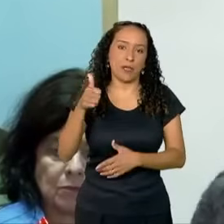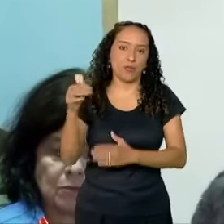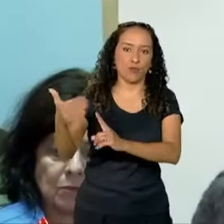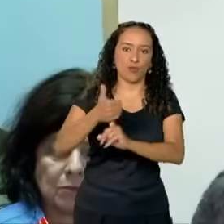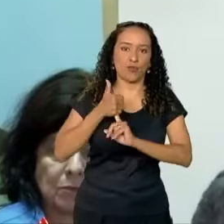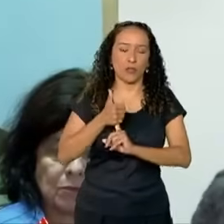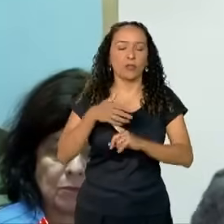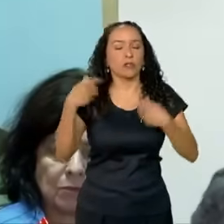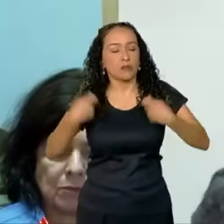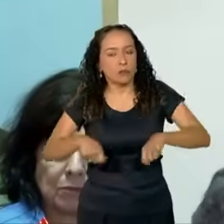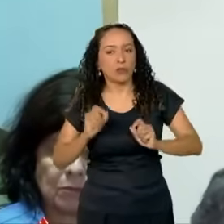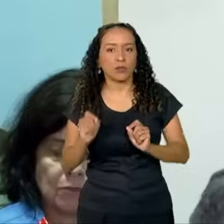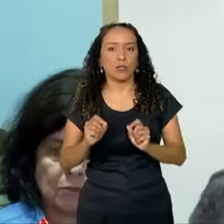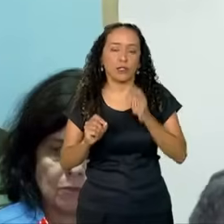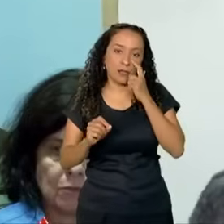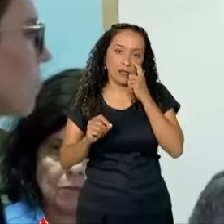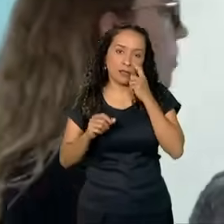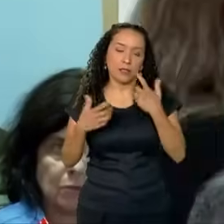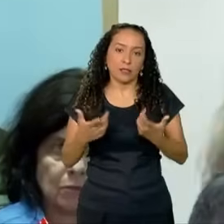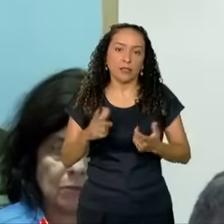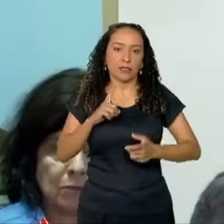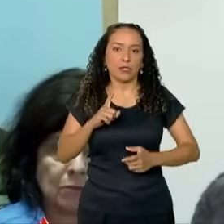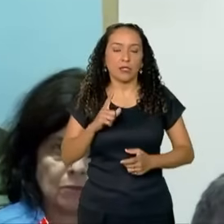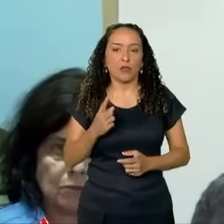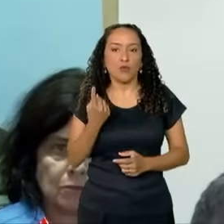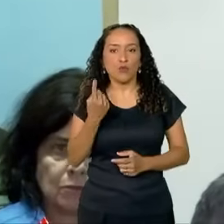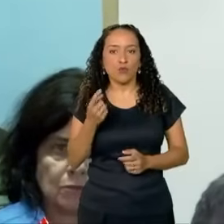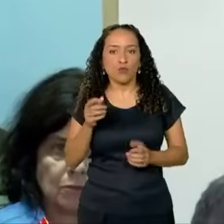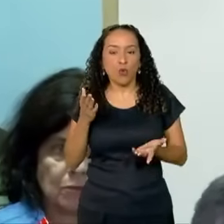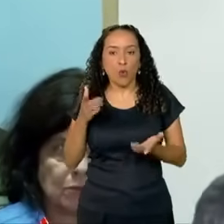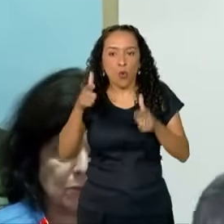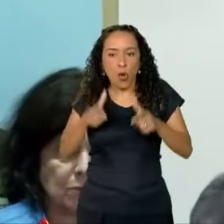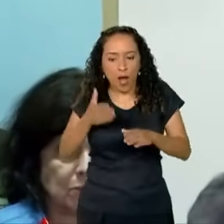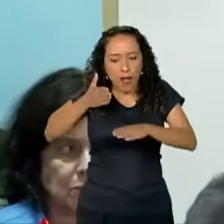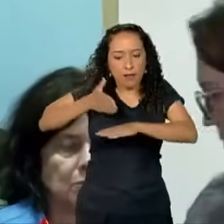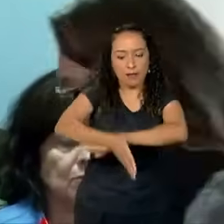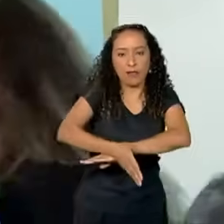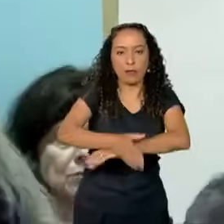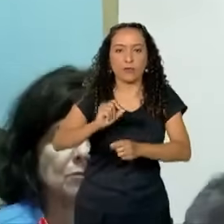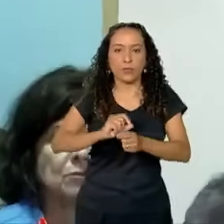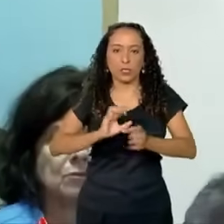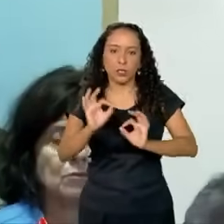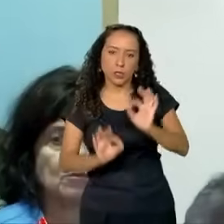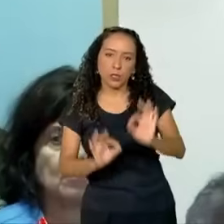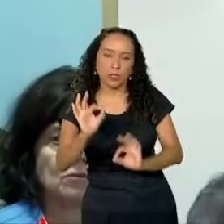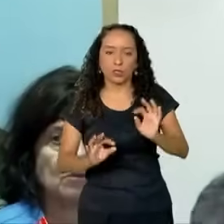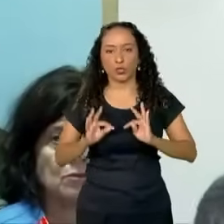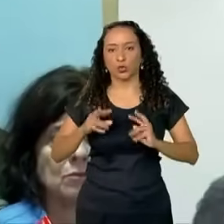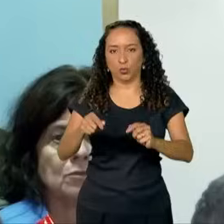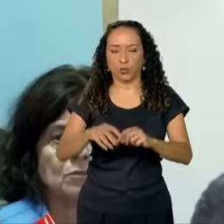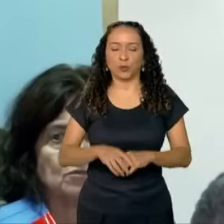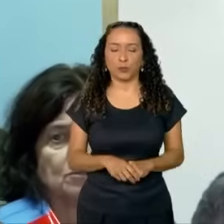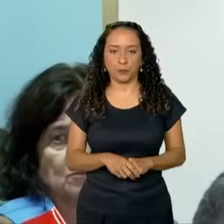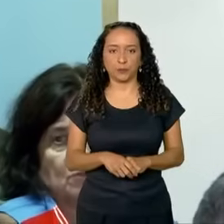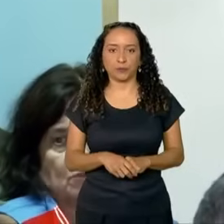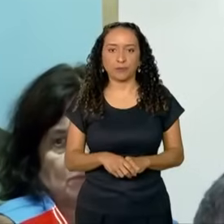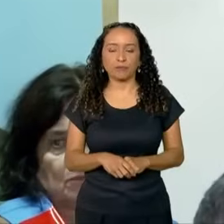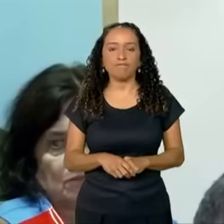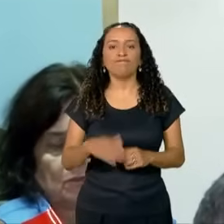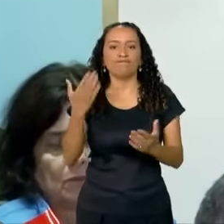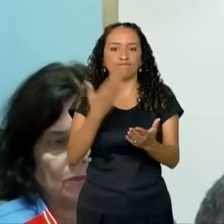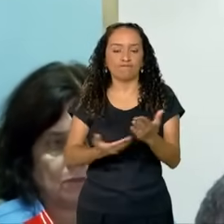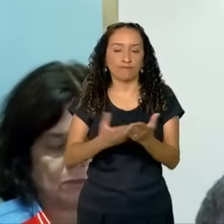necessidade de que tenhamos um ponto só de entrada para que possamos fazer a coordenação disso tudo.